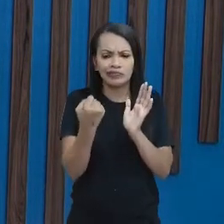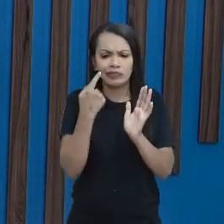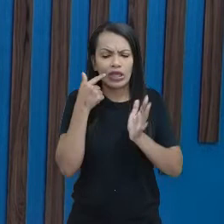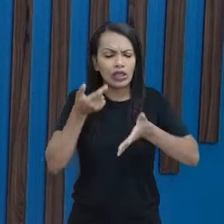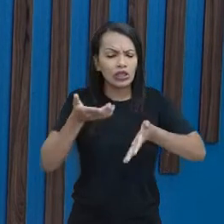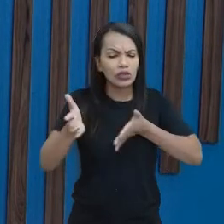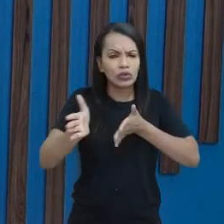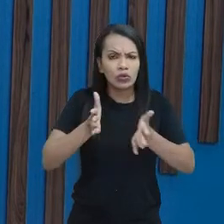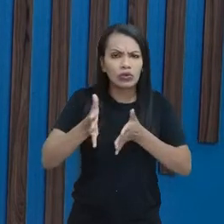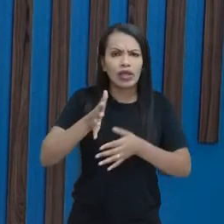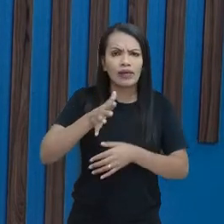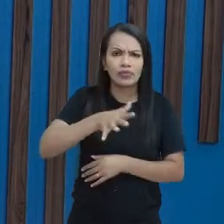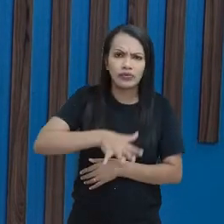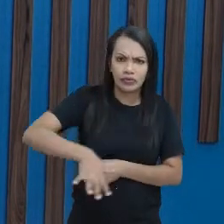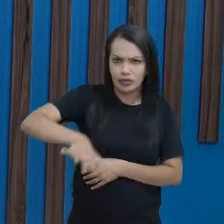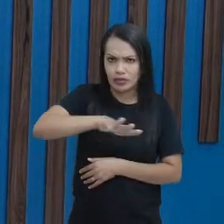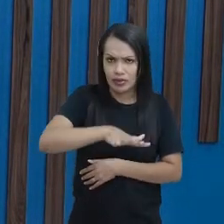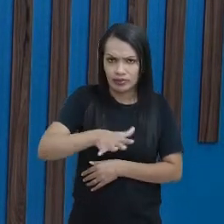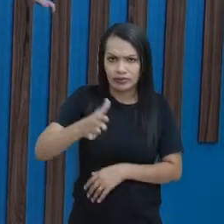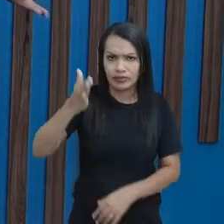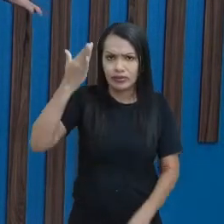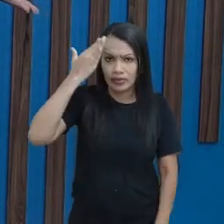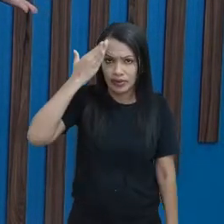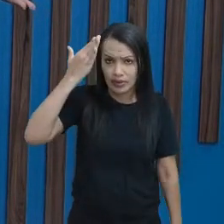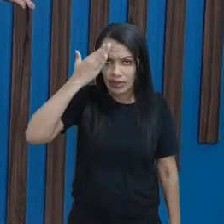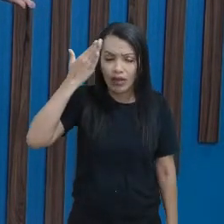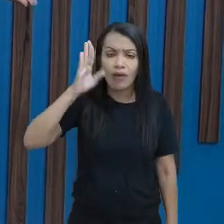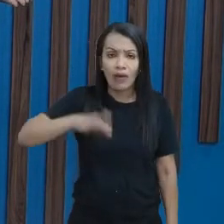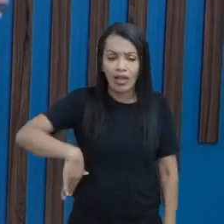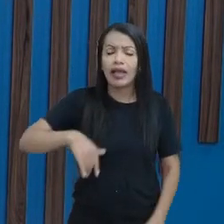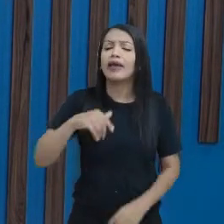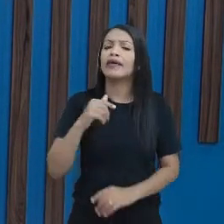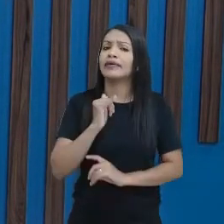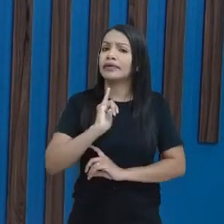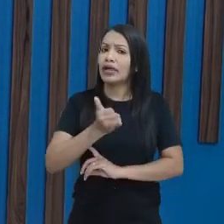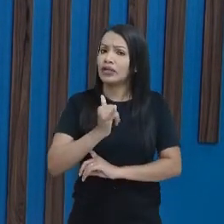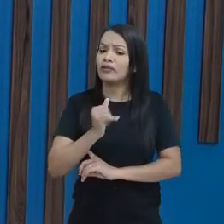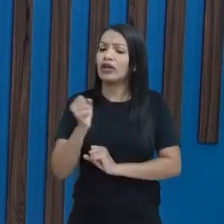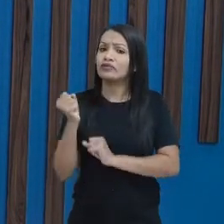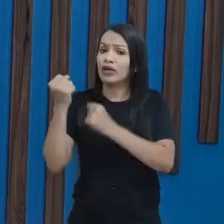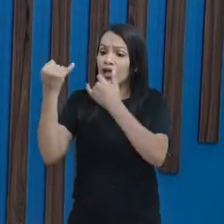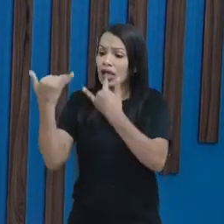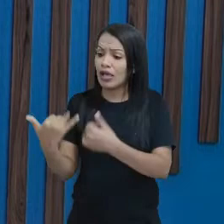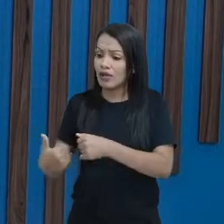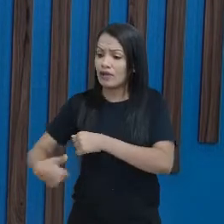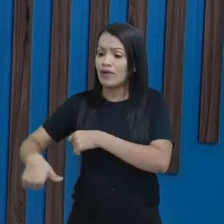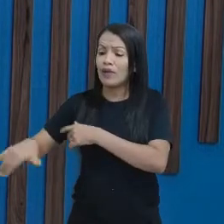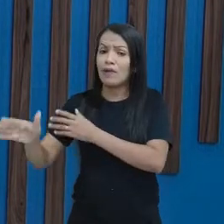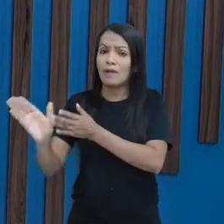no espaço. Entendeu? É isso a narrativa, é contar um fato